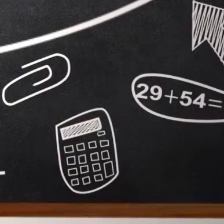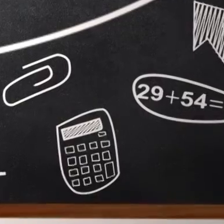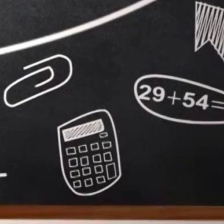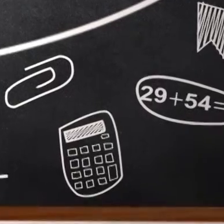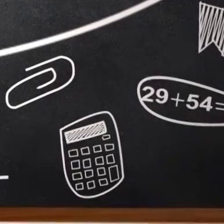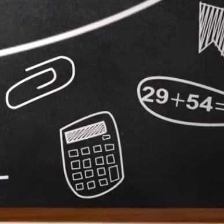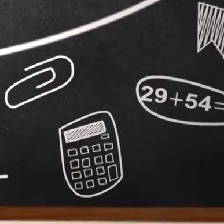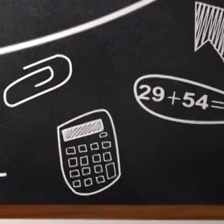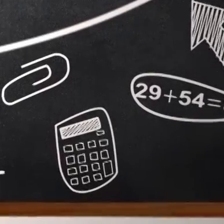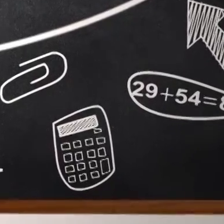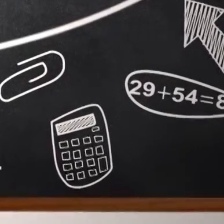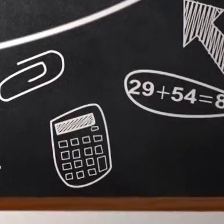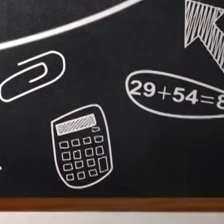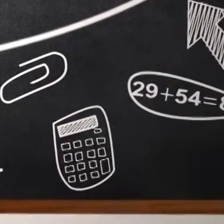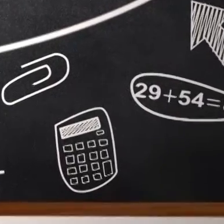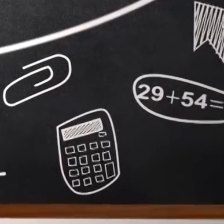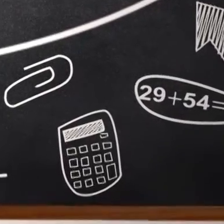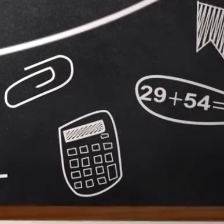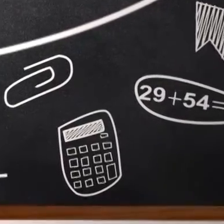E aí